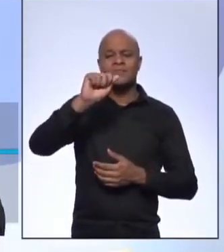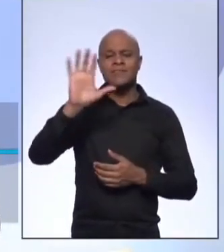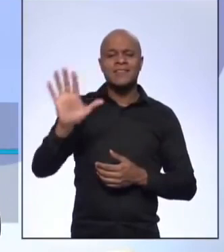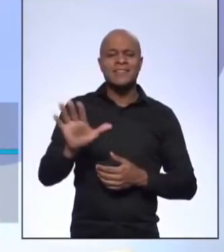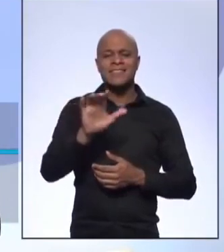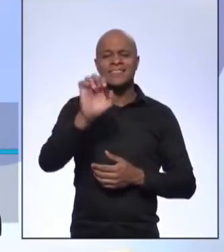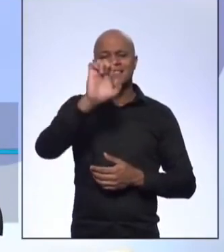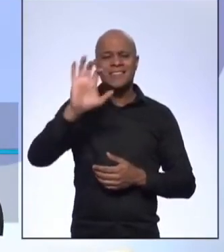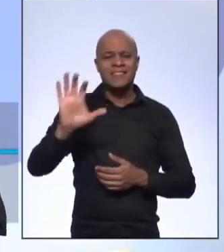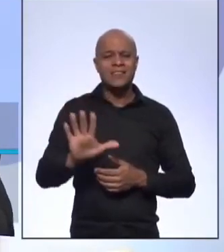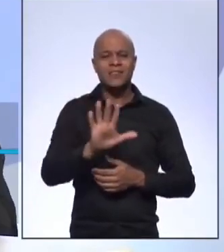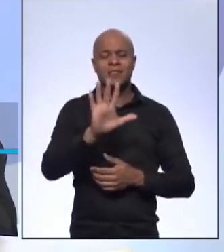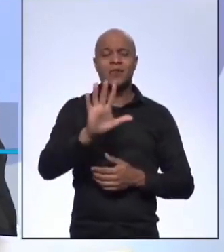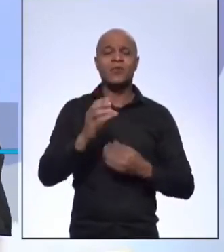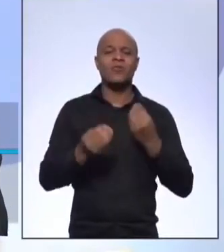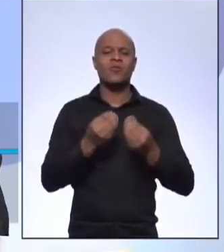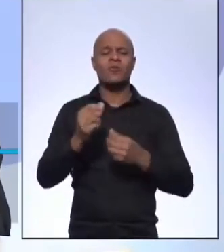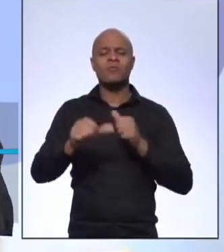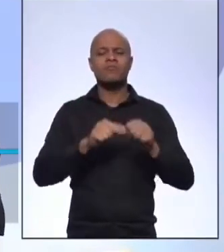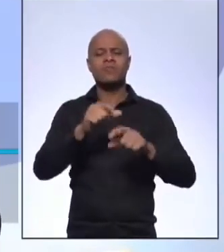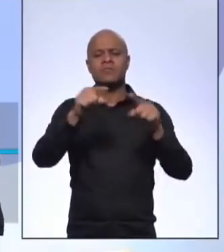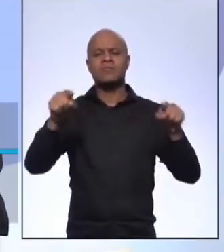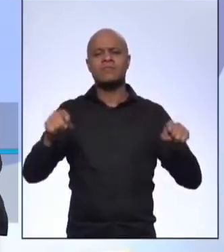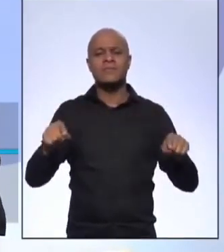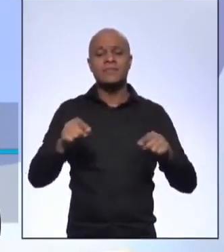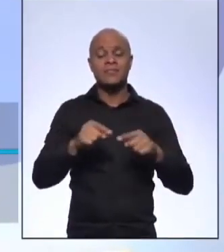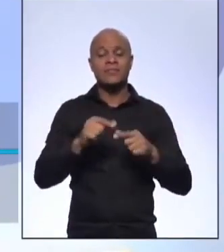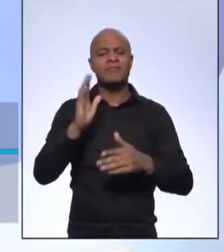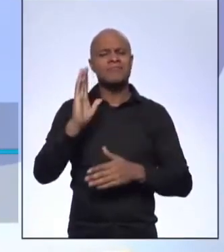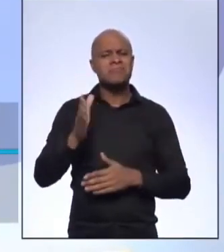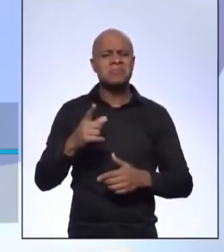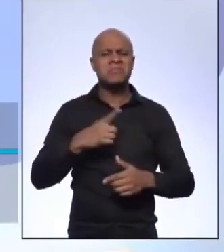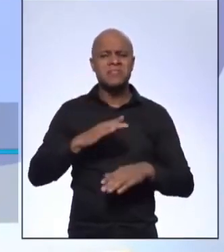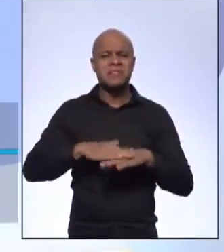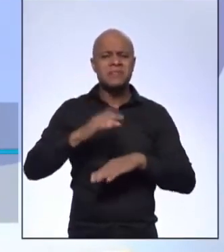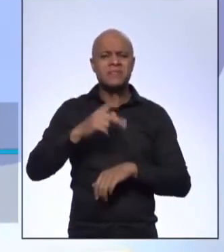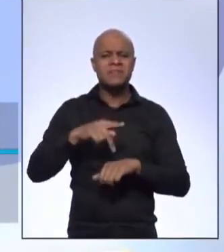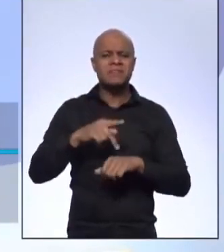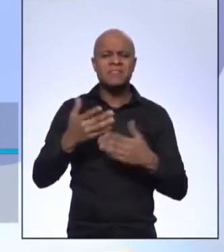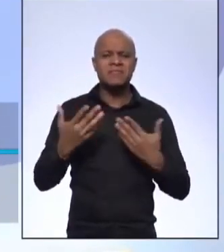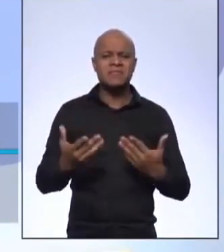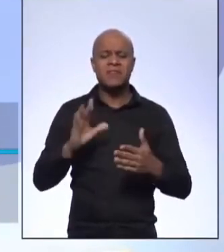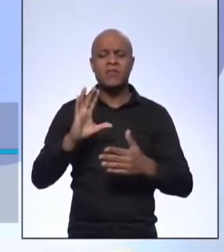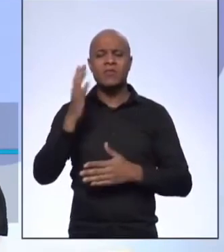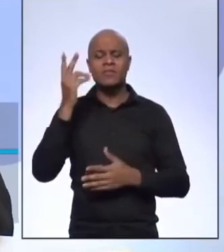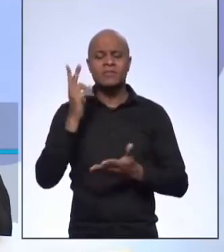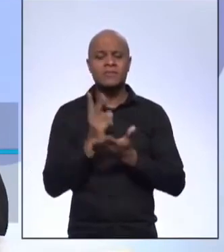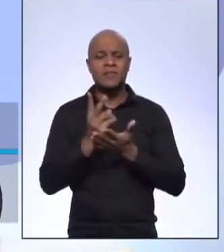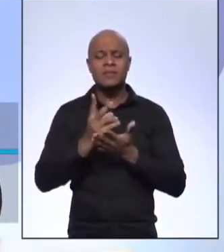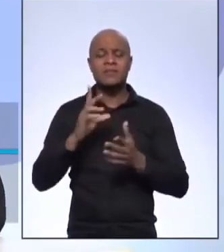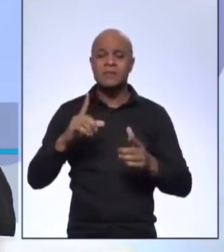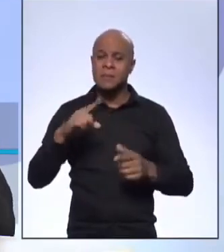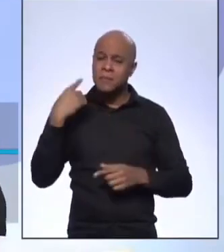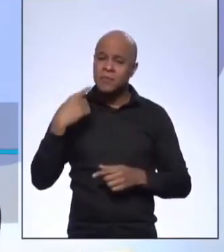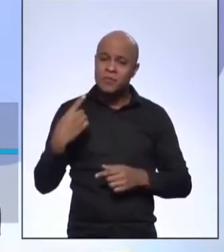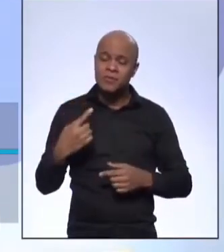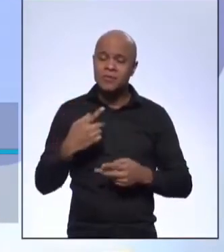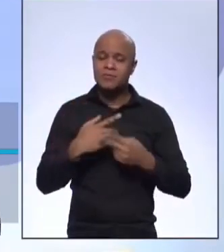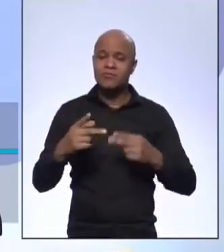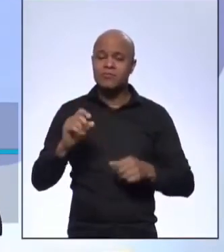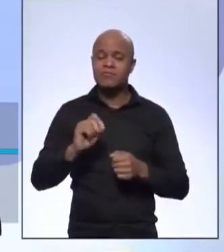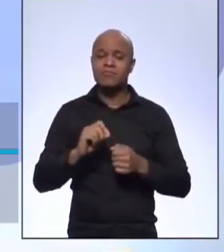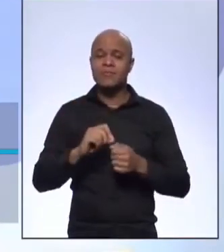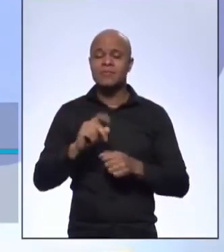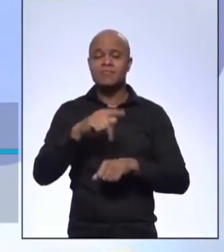tensão territorial, em mudanças territoriais? Será que existem políticas que trabalham voltada para esse olhar específica, né, para